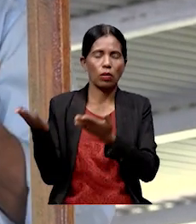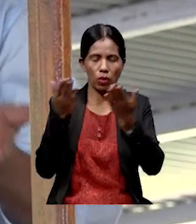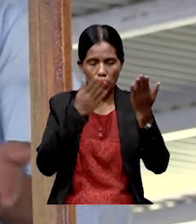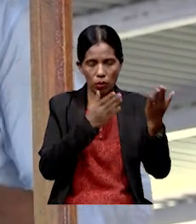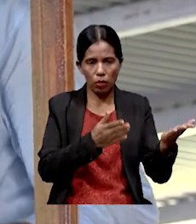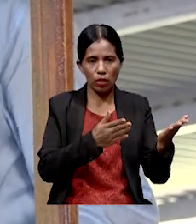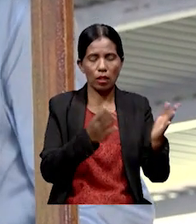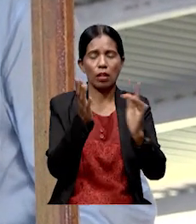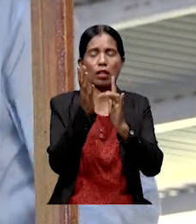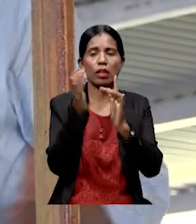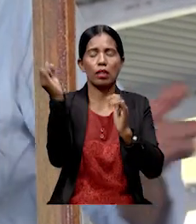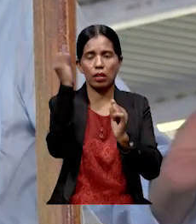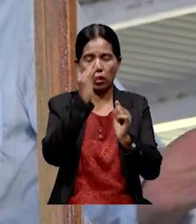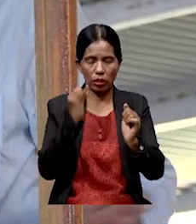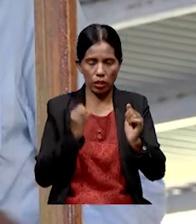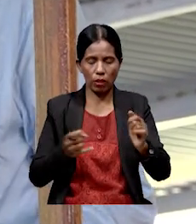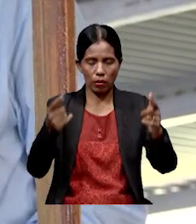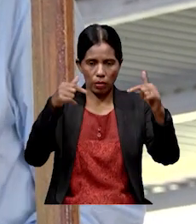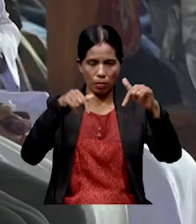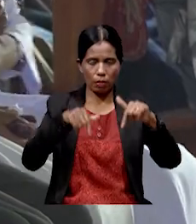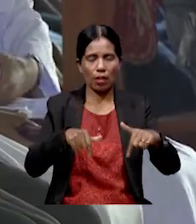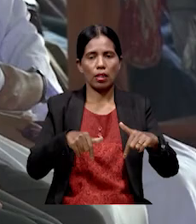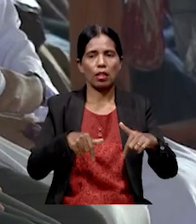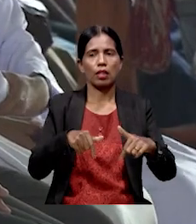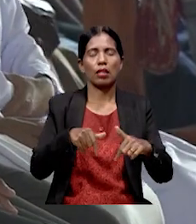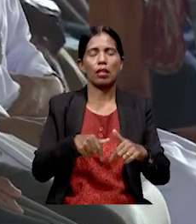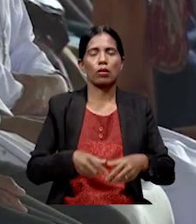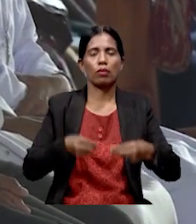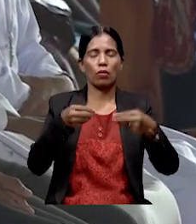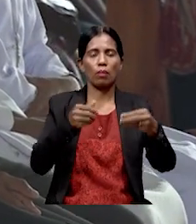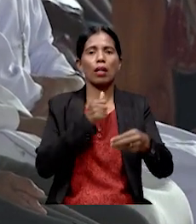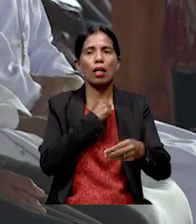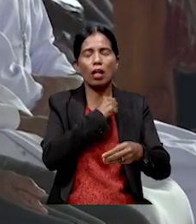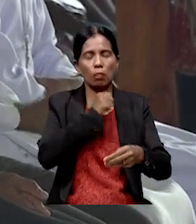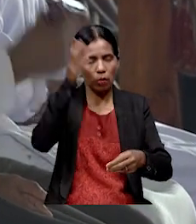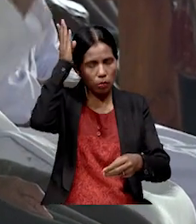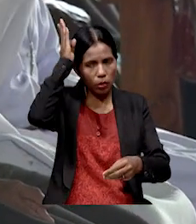mãe, diocese né, entregue para a Bispo.